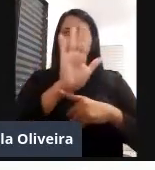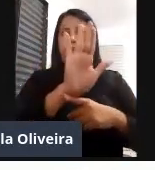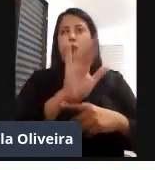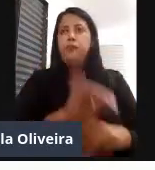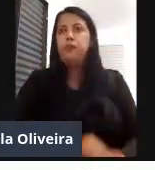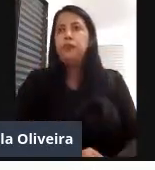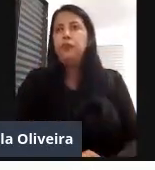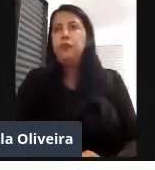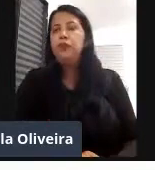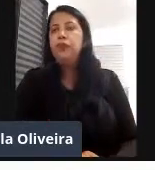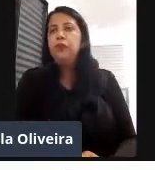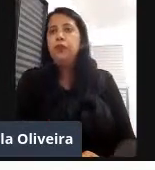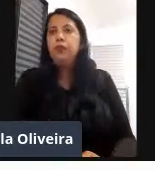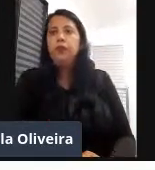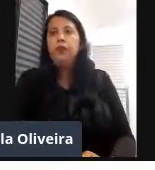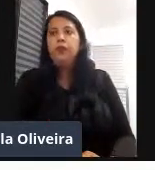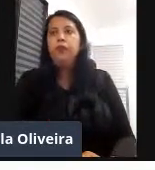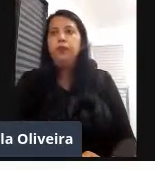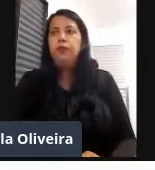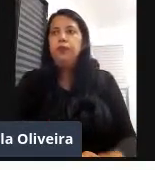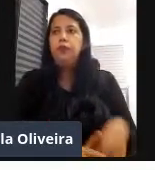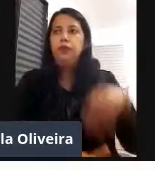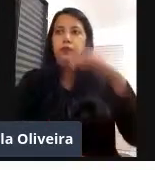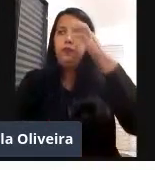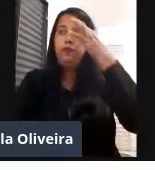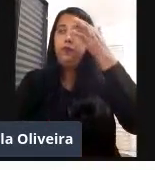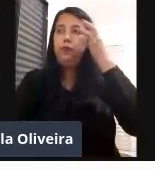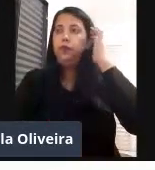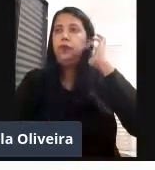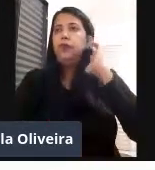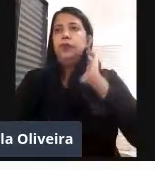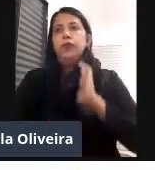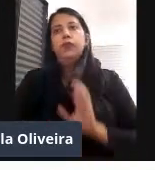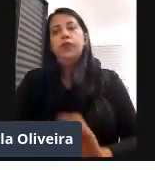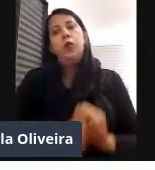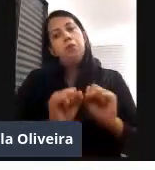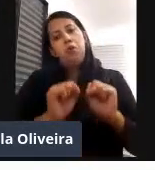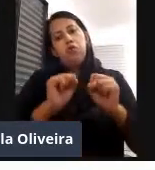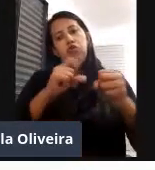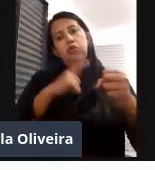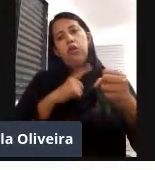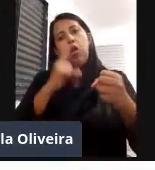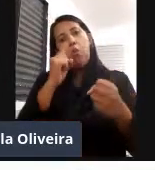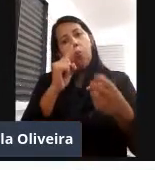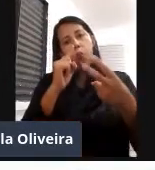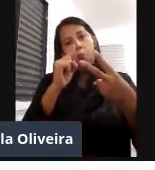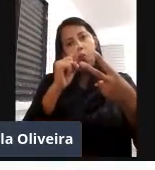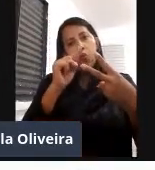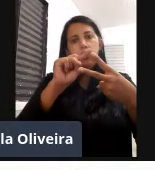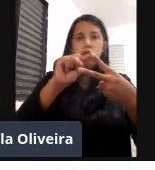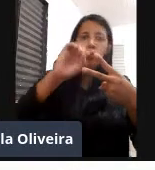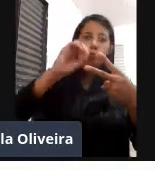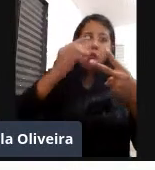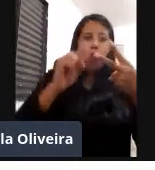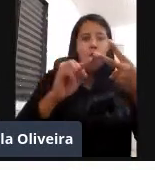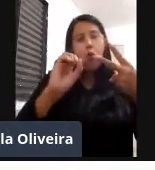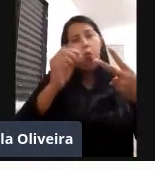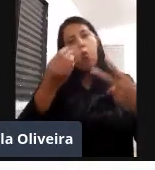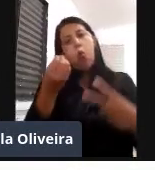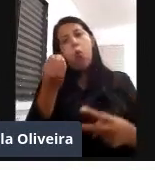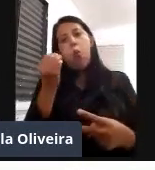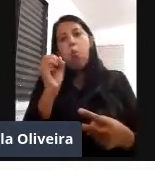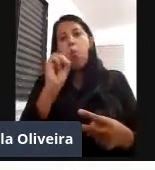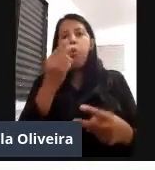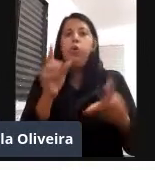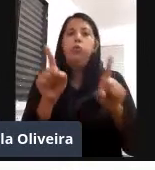que contêm uma das palavras buscadas ou as duas. A gente vai já ver melhor na